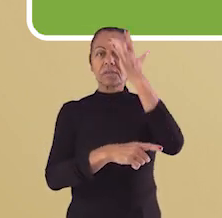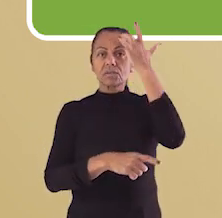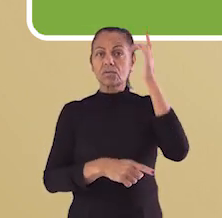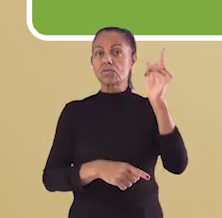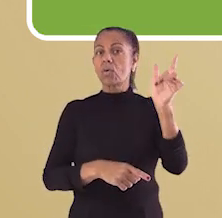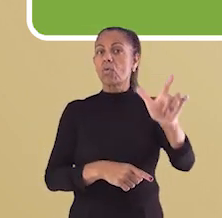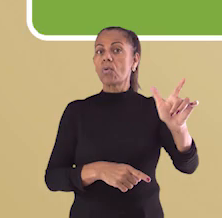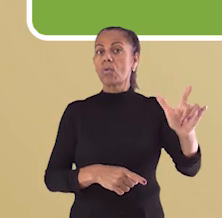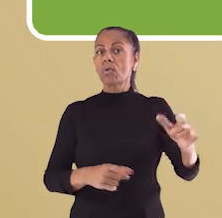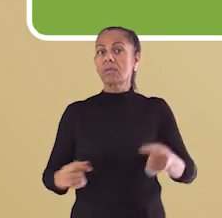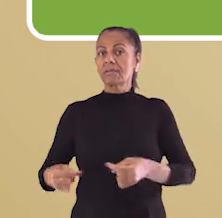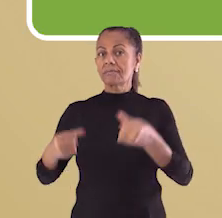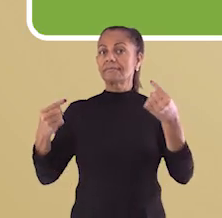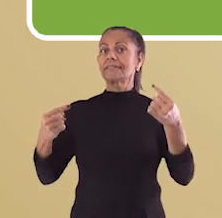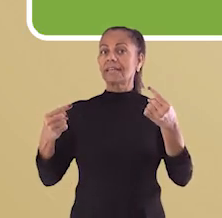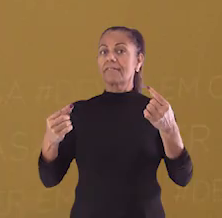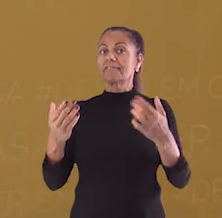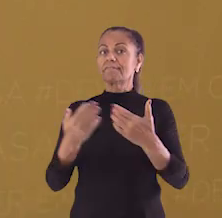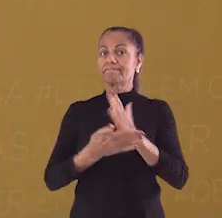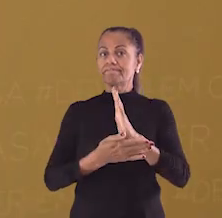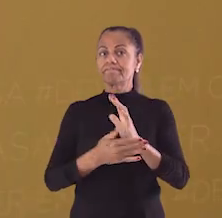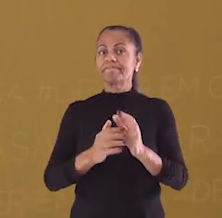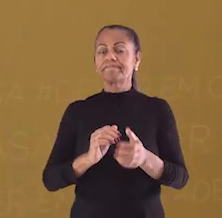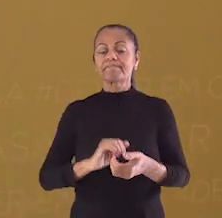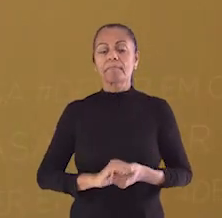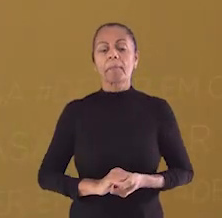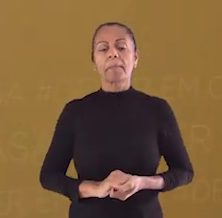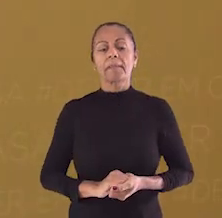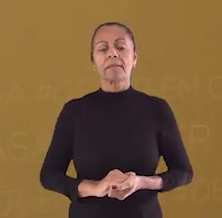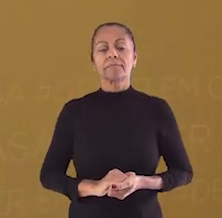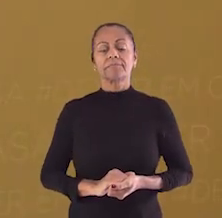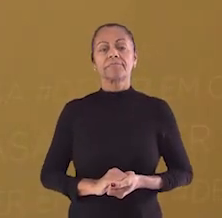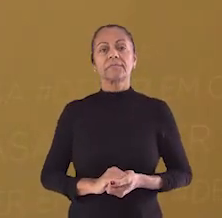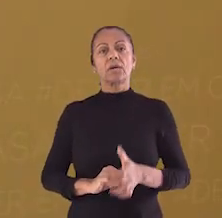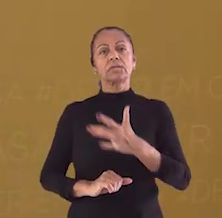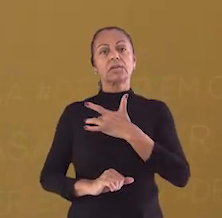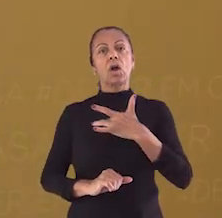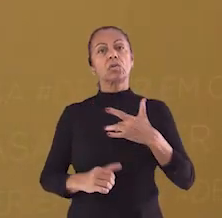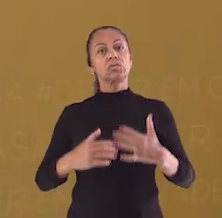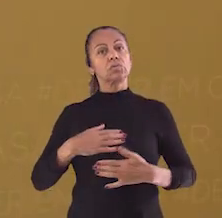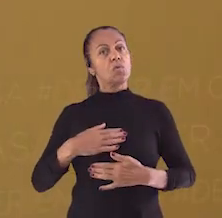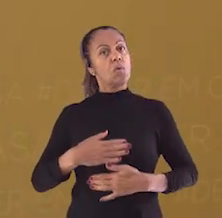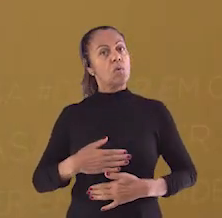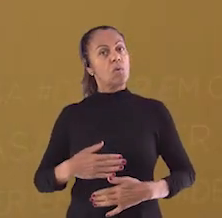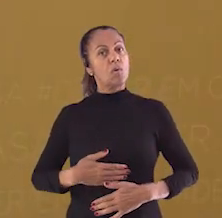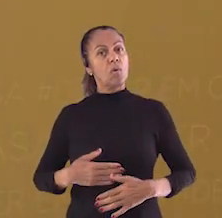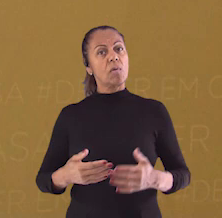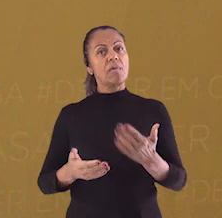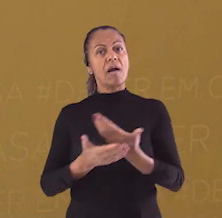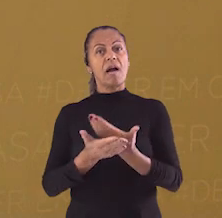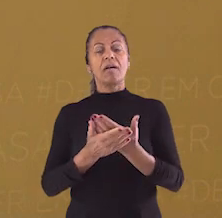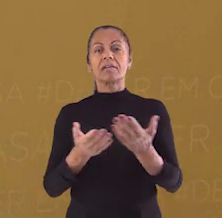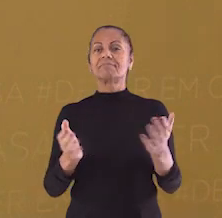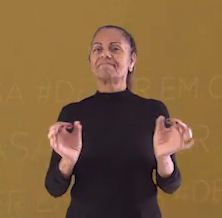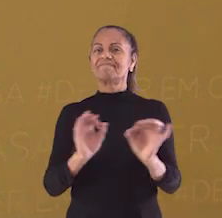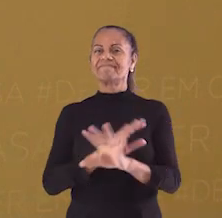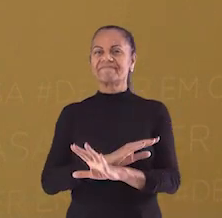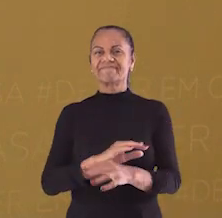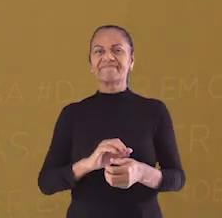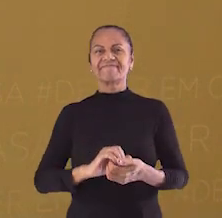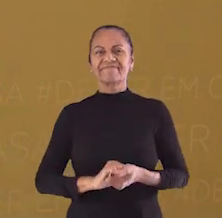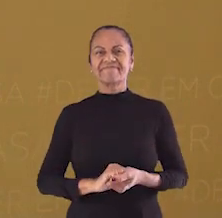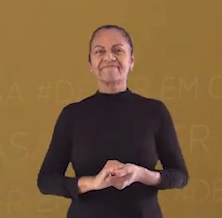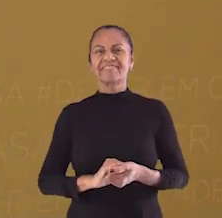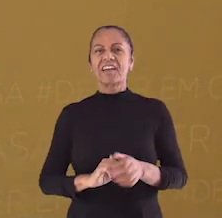ajuda e superar também esse desafio. Pessoal, essa foi a nossa aula de hoje. Falamos sobre distúrbios alimentares e saúde do corpo. Eu espero que vocês